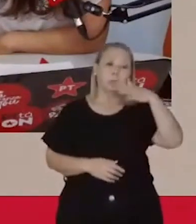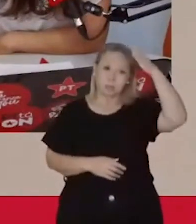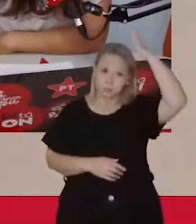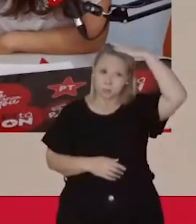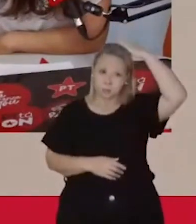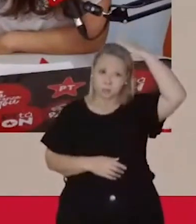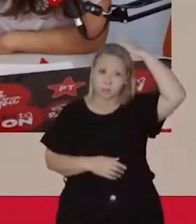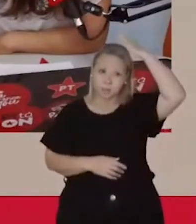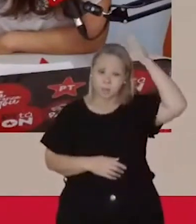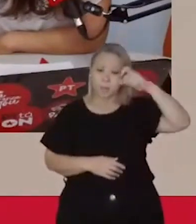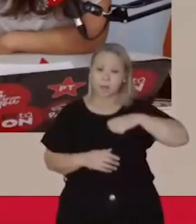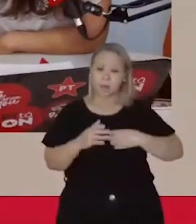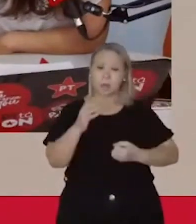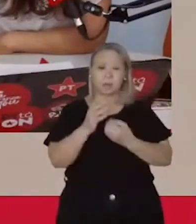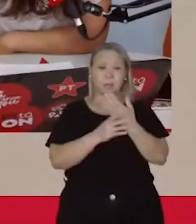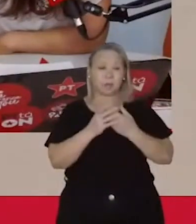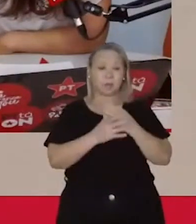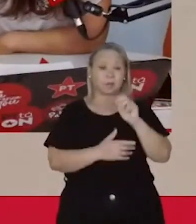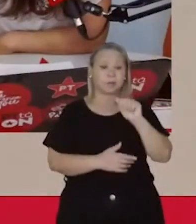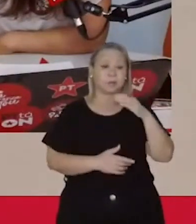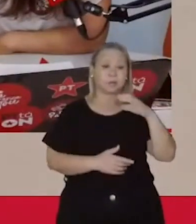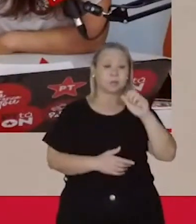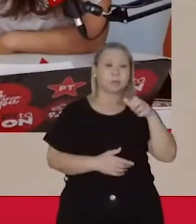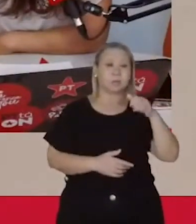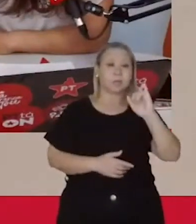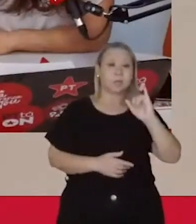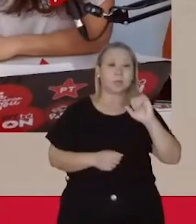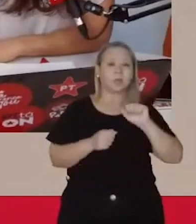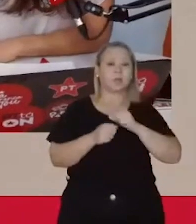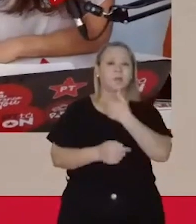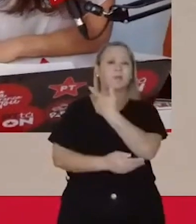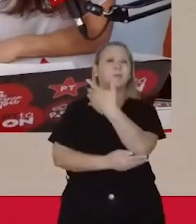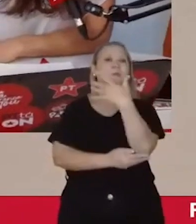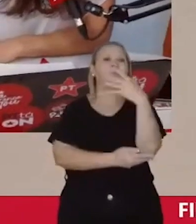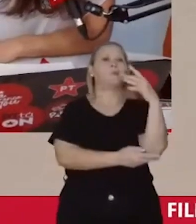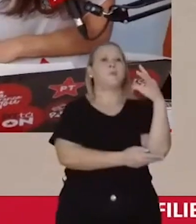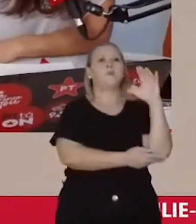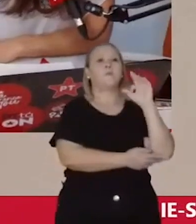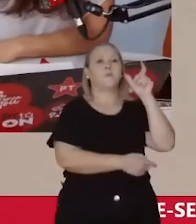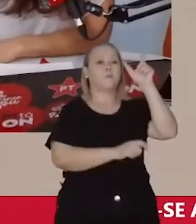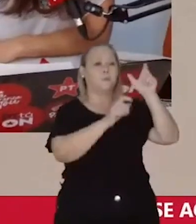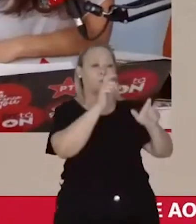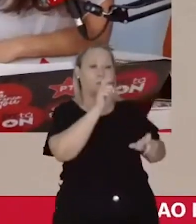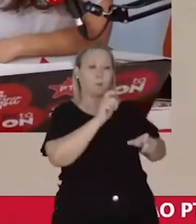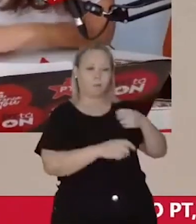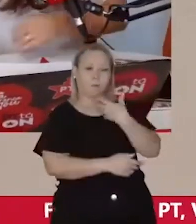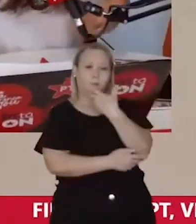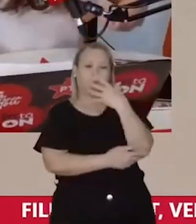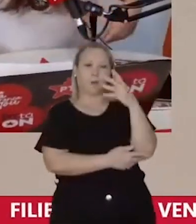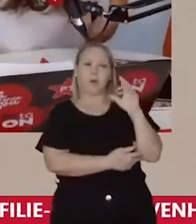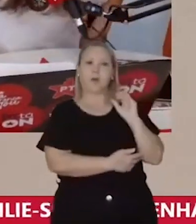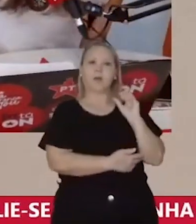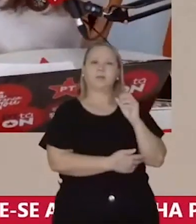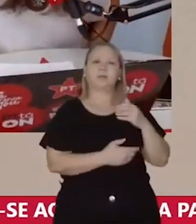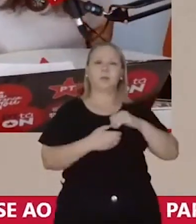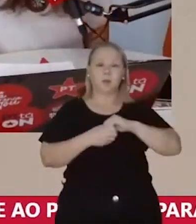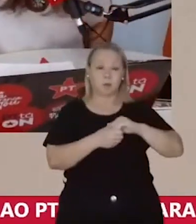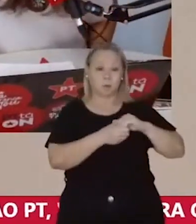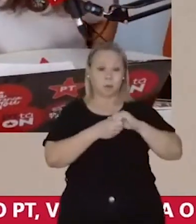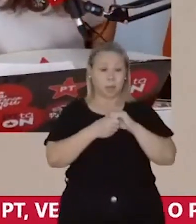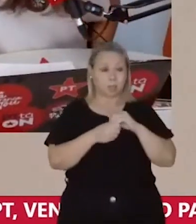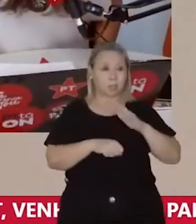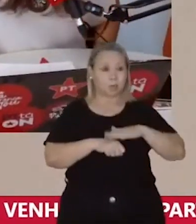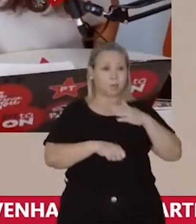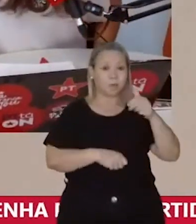O Pará tem uma produção de açaí feita com floresta em pé, por cooperativas, majoritariamente com mulheres,